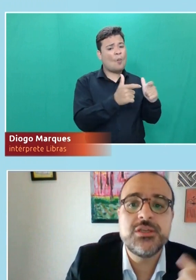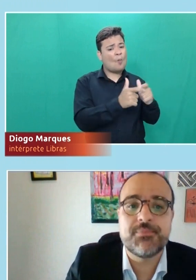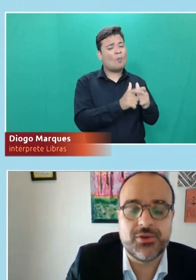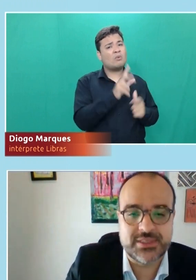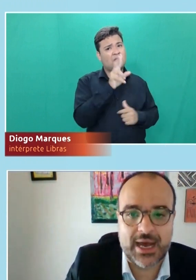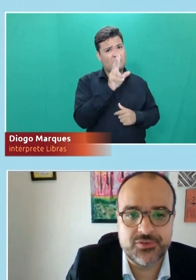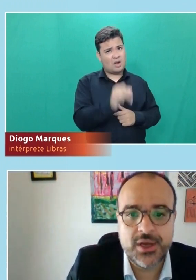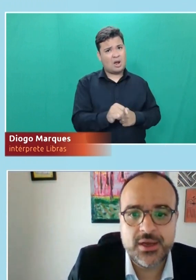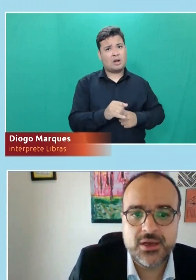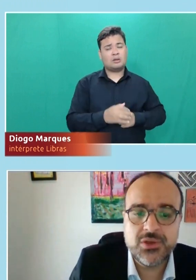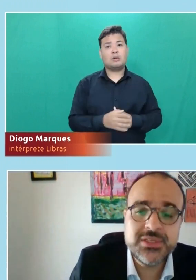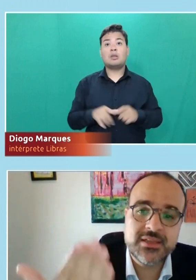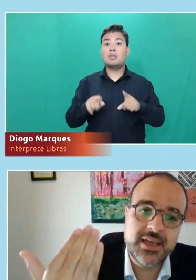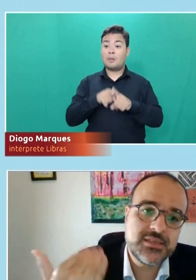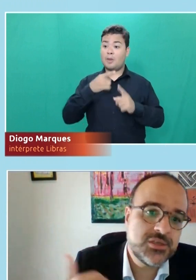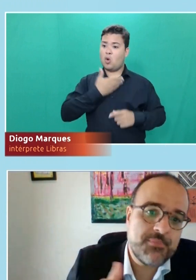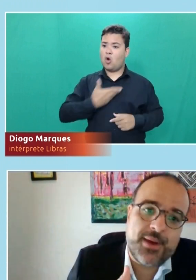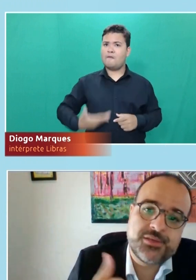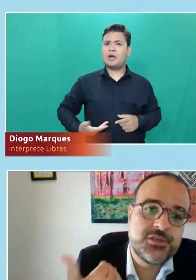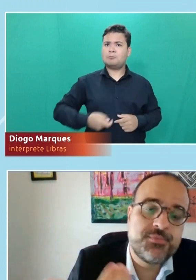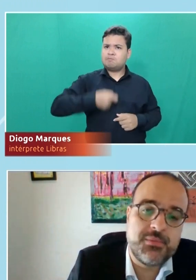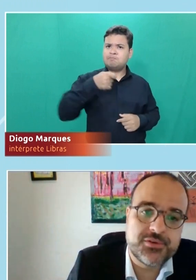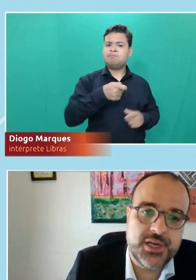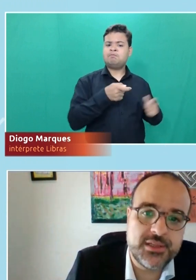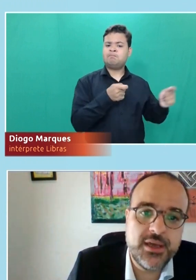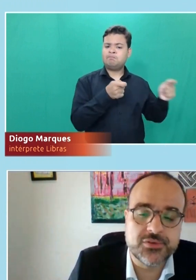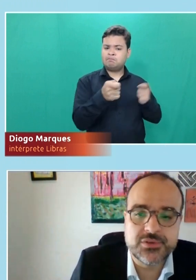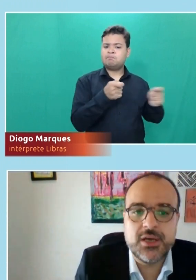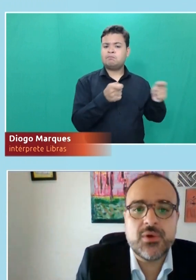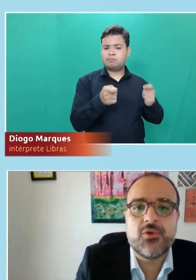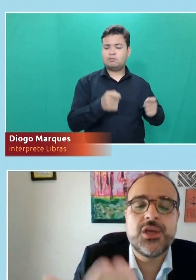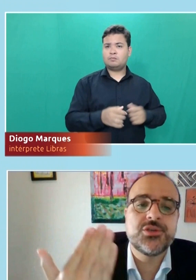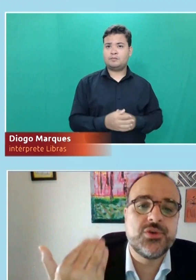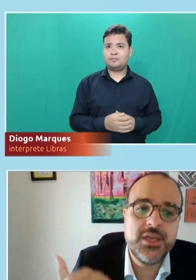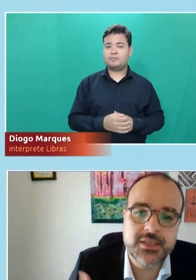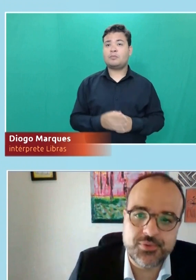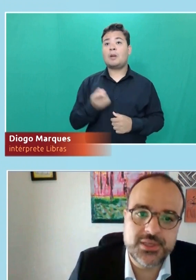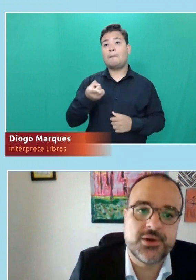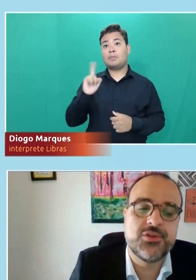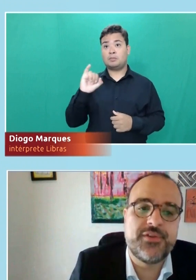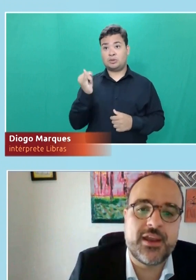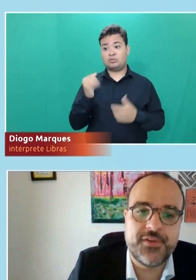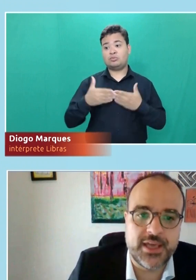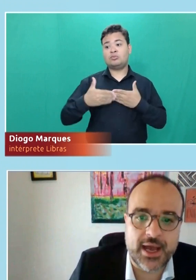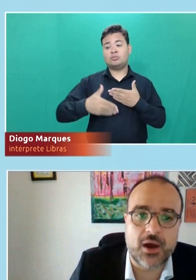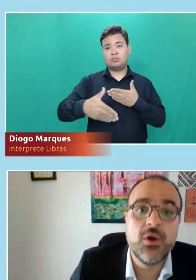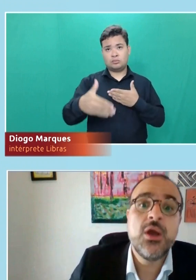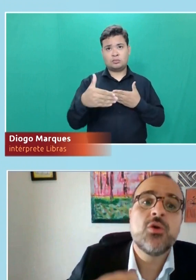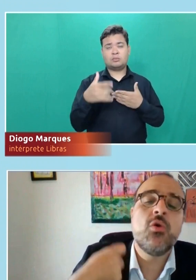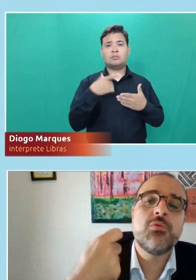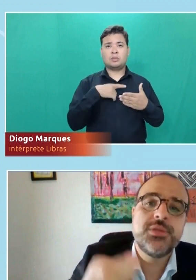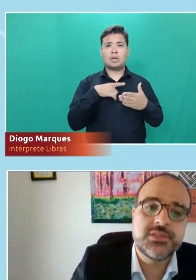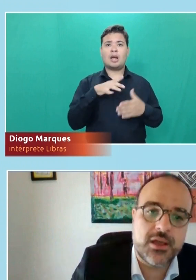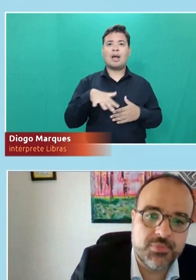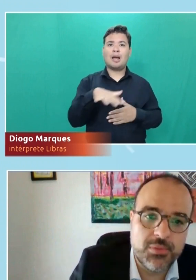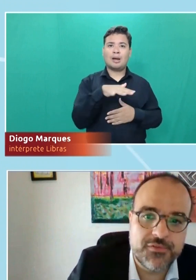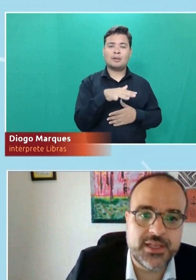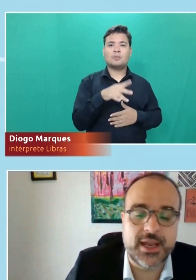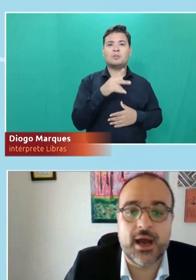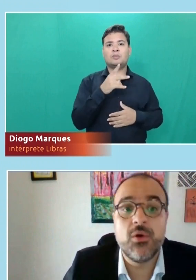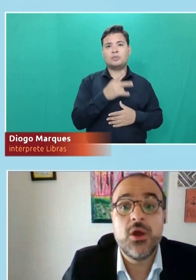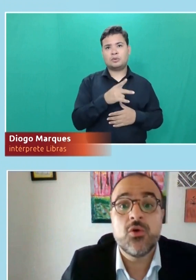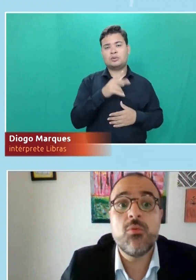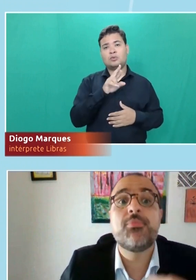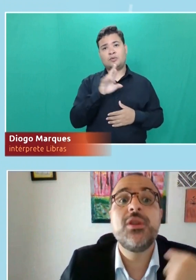devidamente contida pelo Estado. Eu tenho certeza de que a partir de 1º de janeiro, tanto a Corregedoria da Polícia Rodoviária Federal, como o Ministério